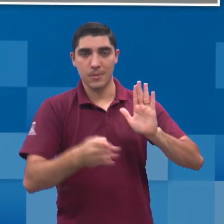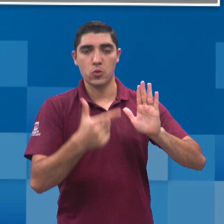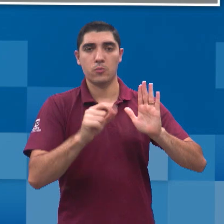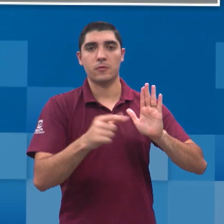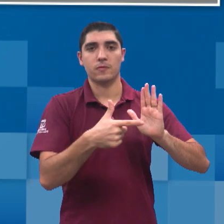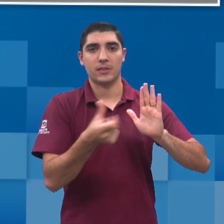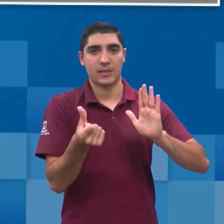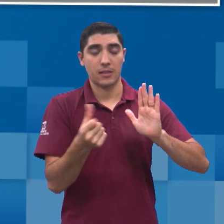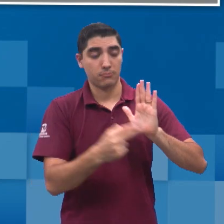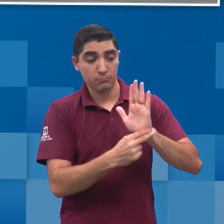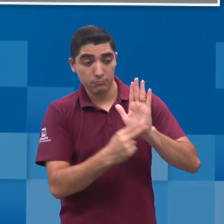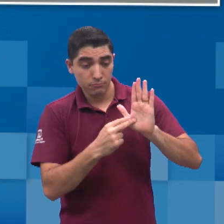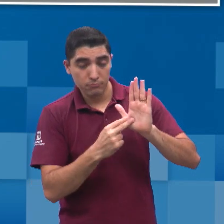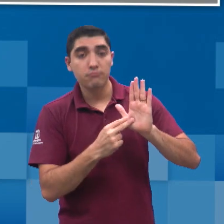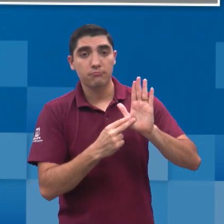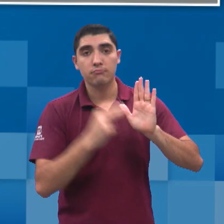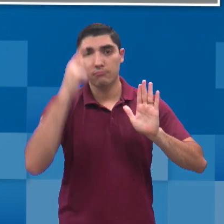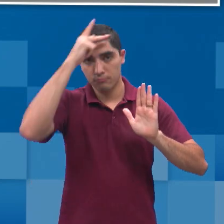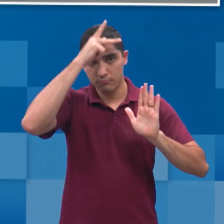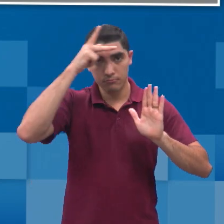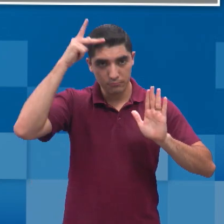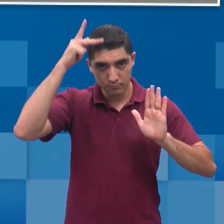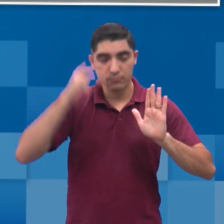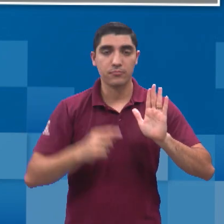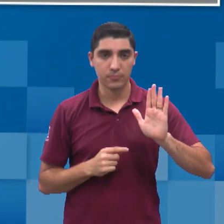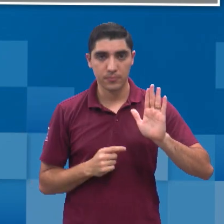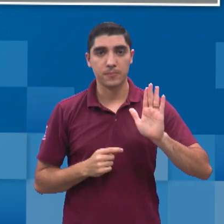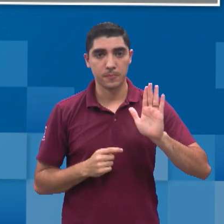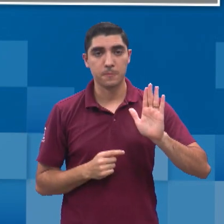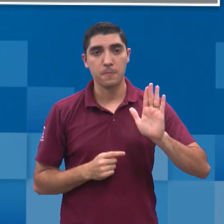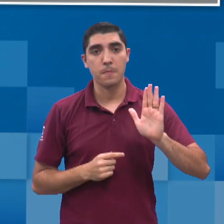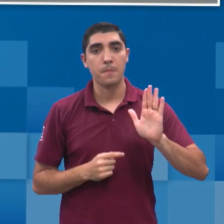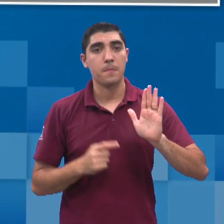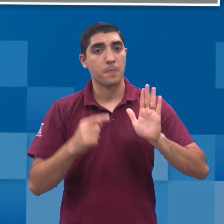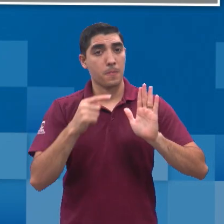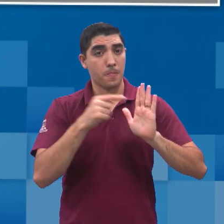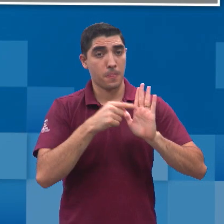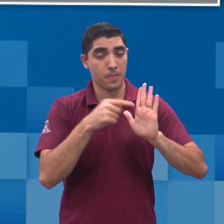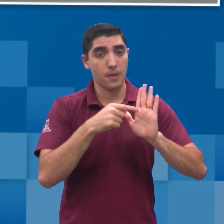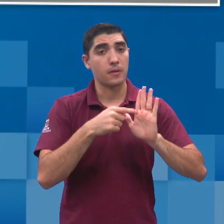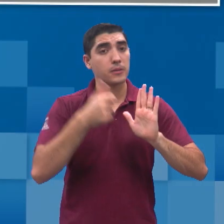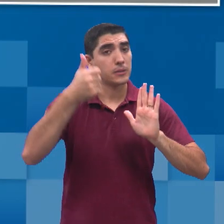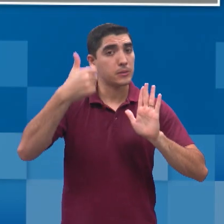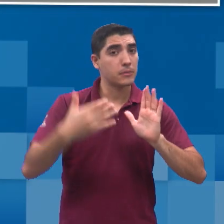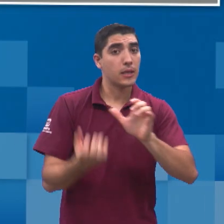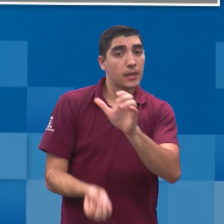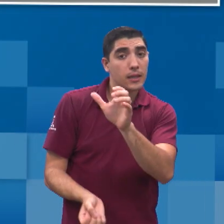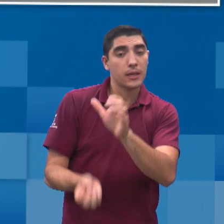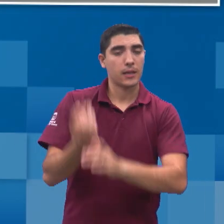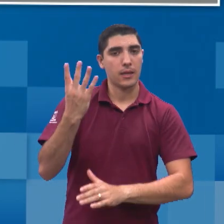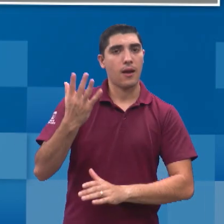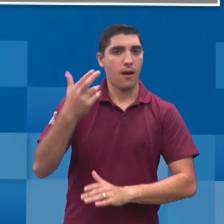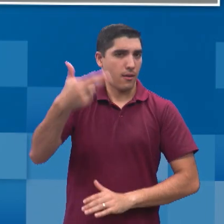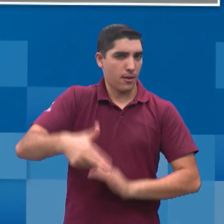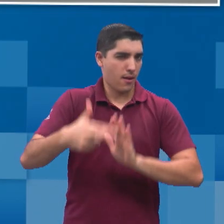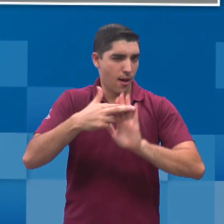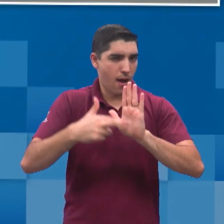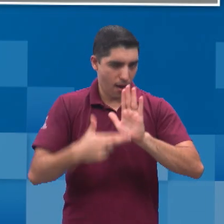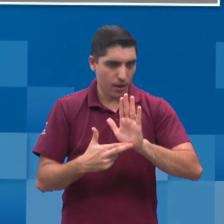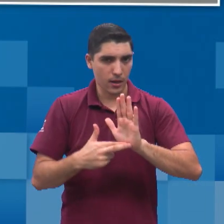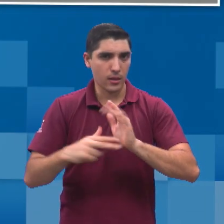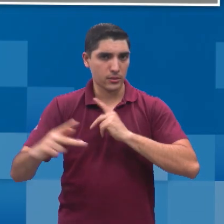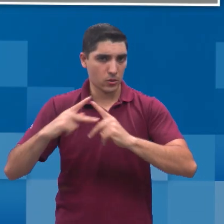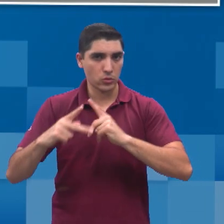123/2026, autoria, vereador Fernando Petiti. Institui a política municipal de educação